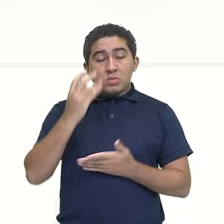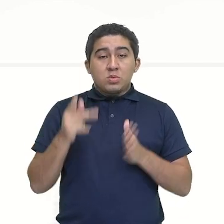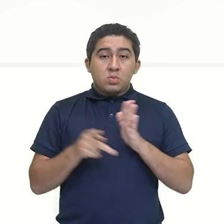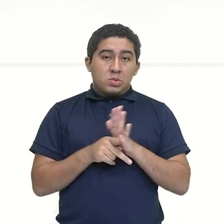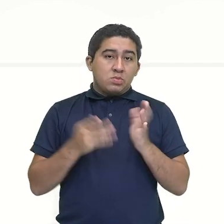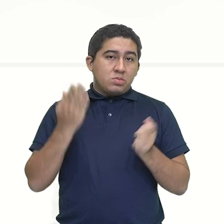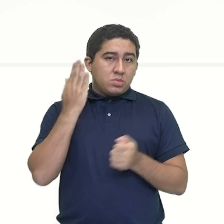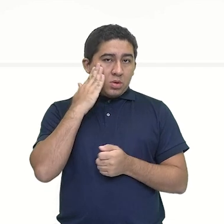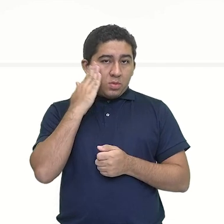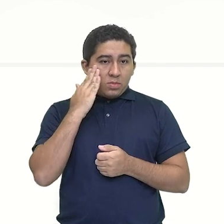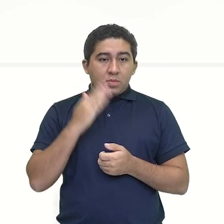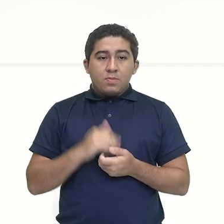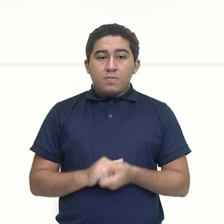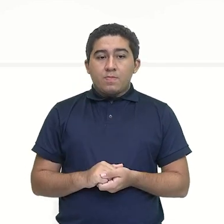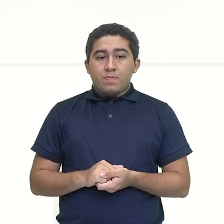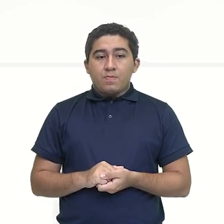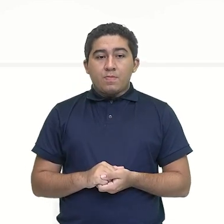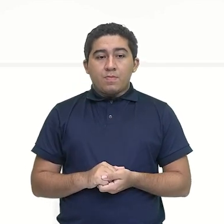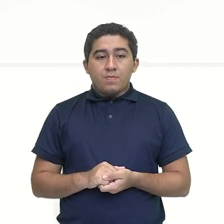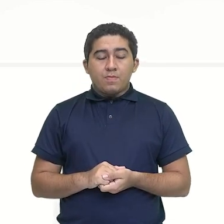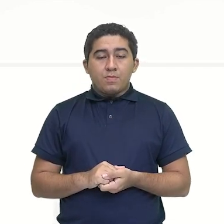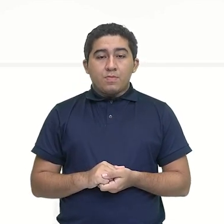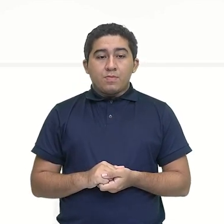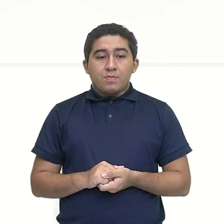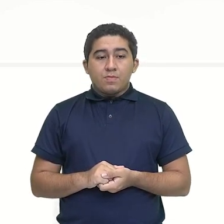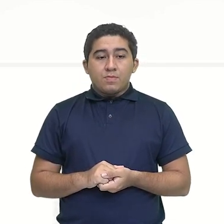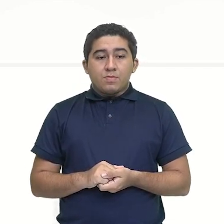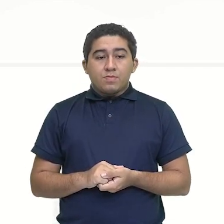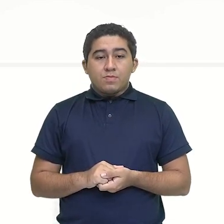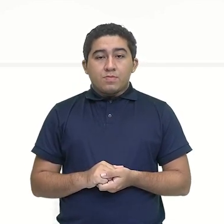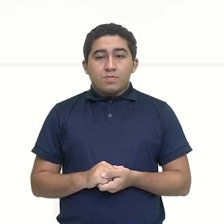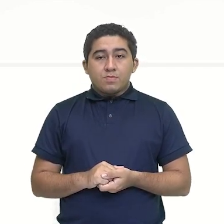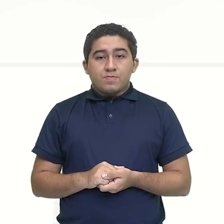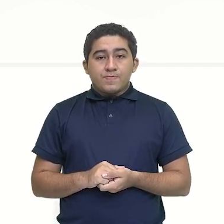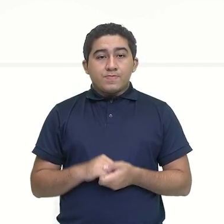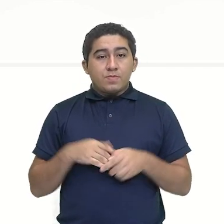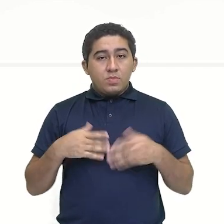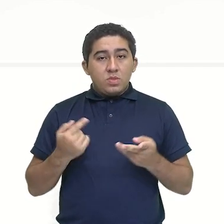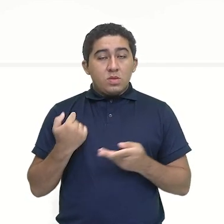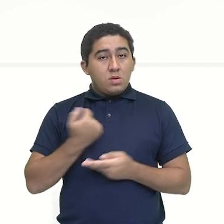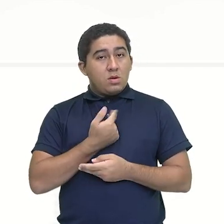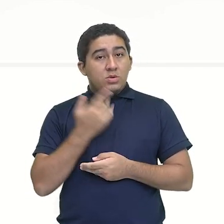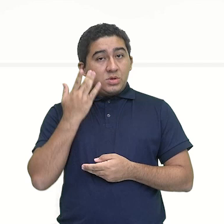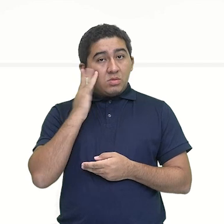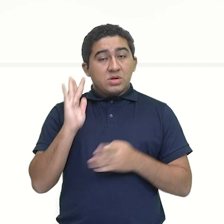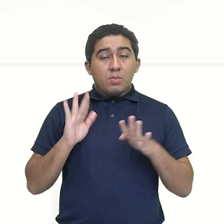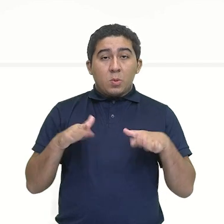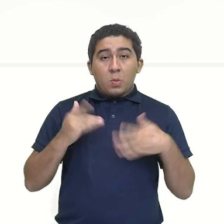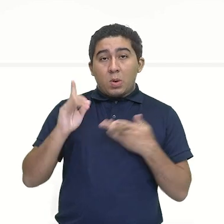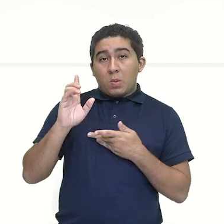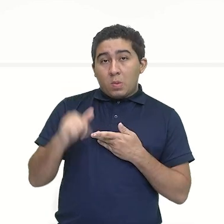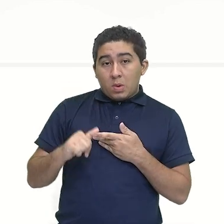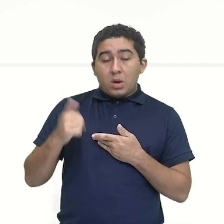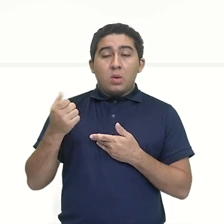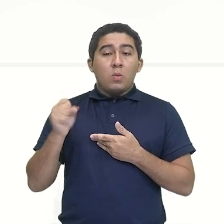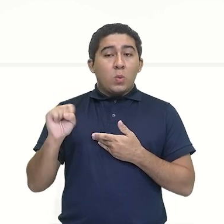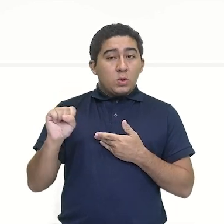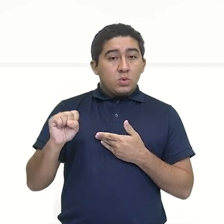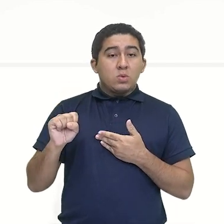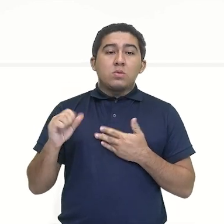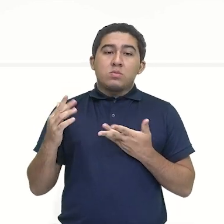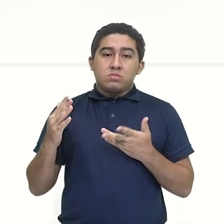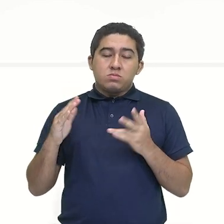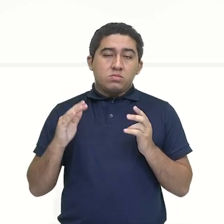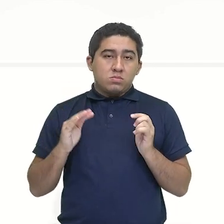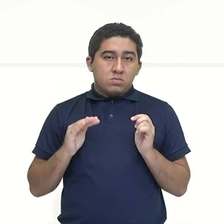considerar, tá bom? Como ele não especificou qual das medidas desse triângulo isósceles mede 8, nós